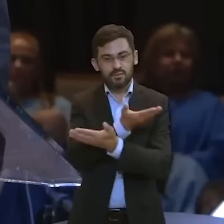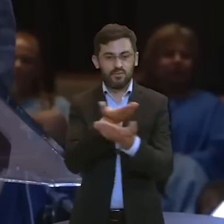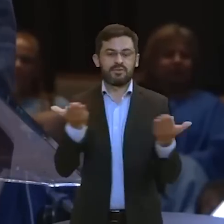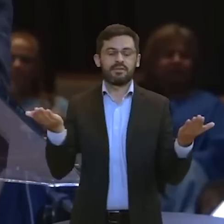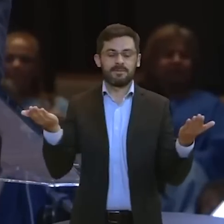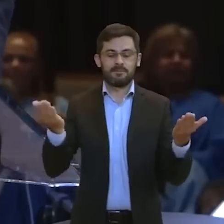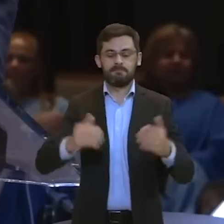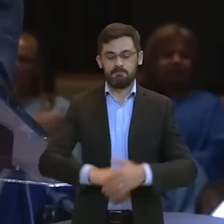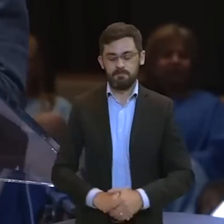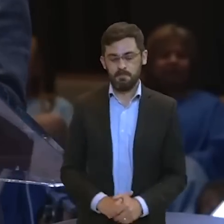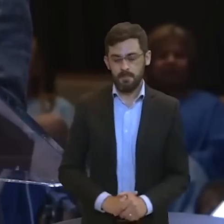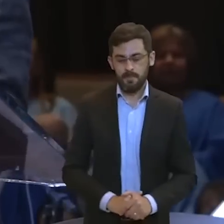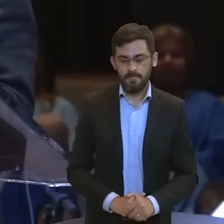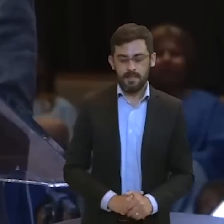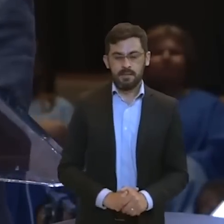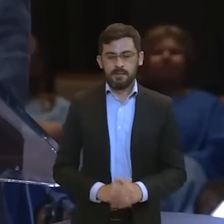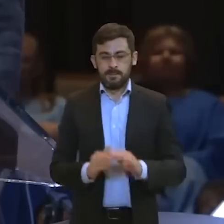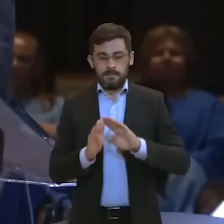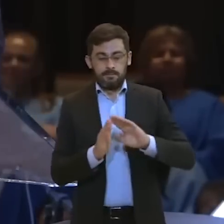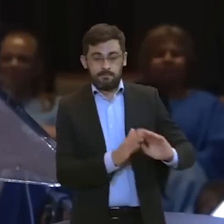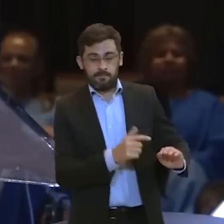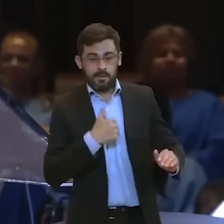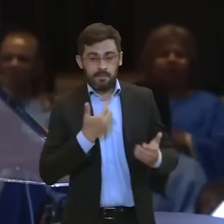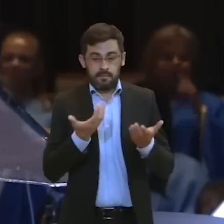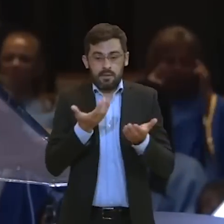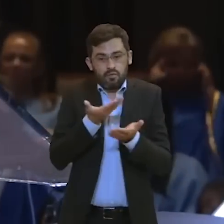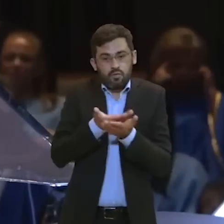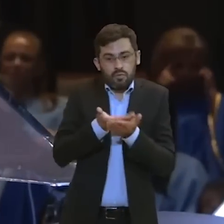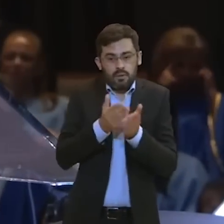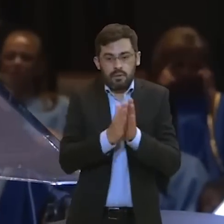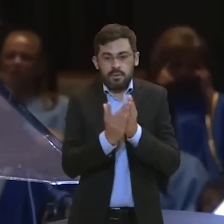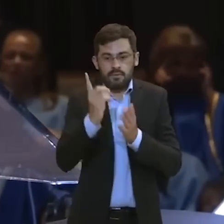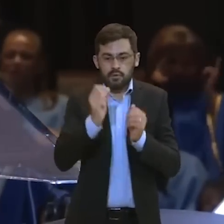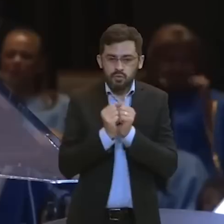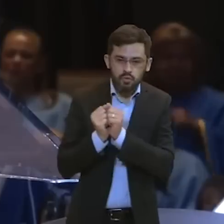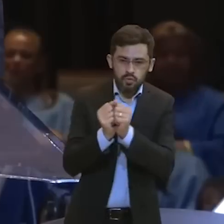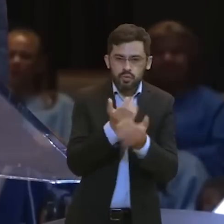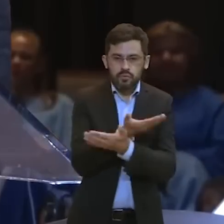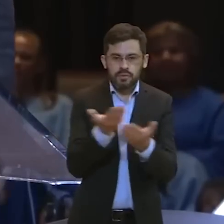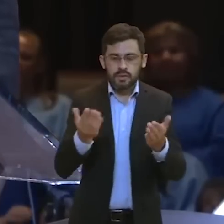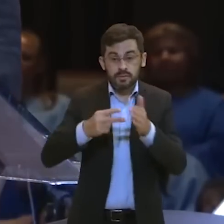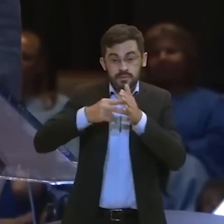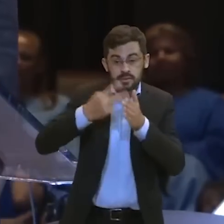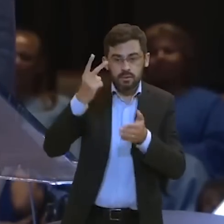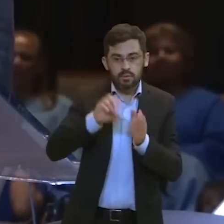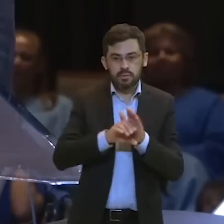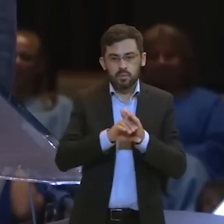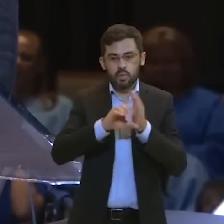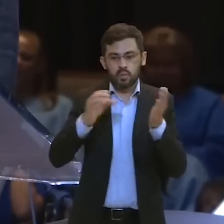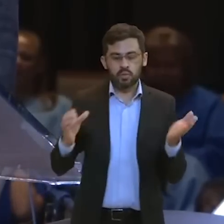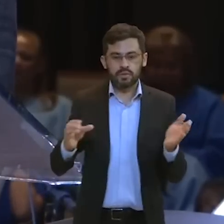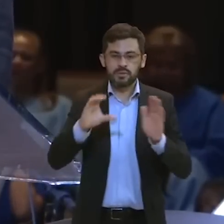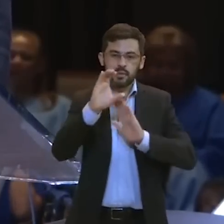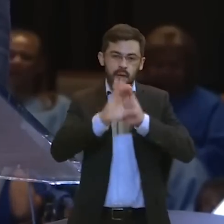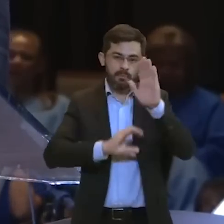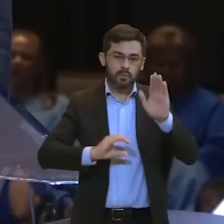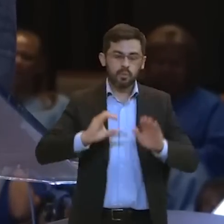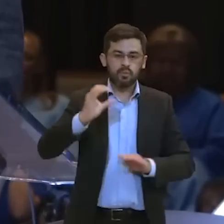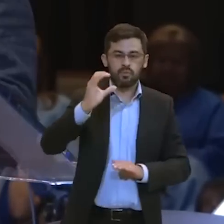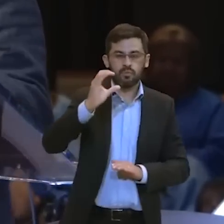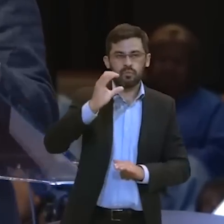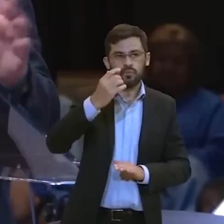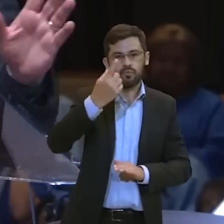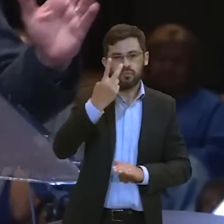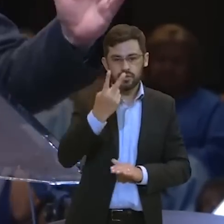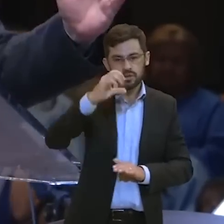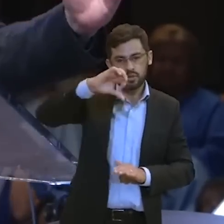todos vocês. Eu quero meditar na palavra de Deus hoje, no 2º livro de Crônicas,